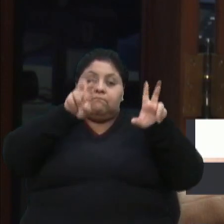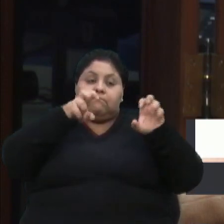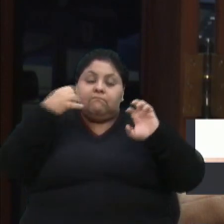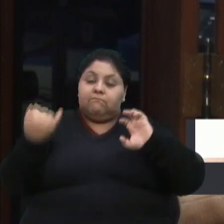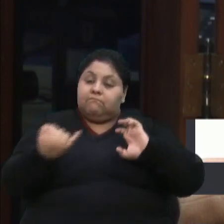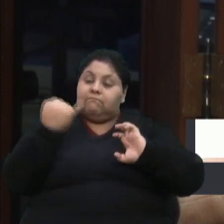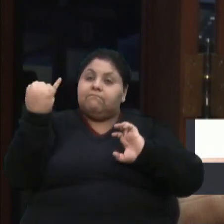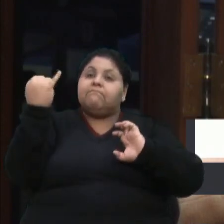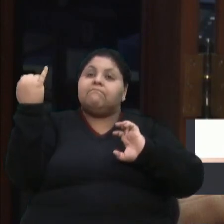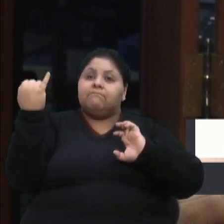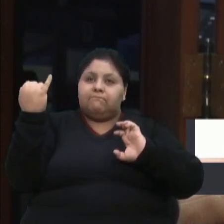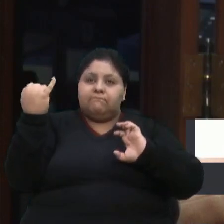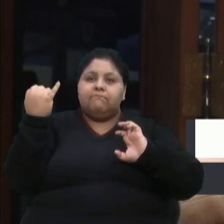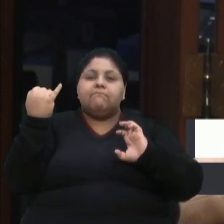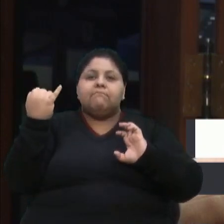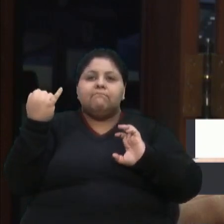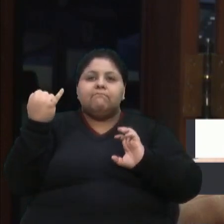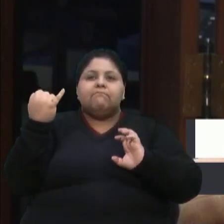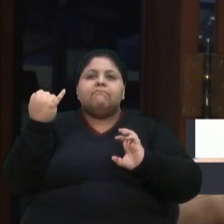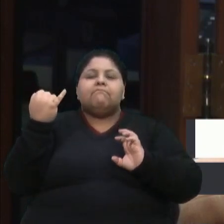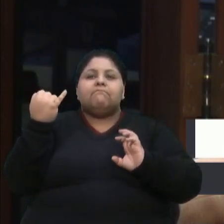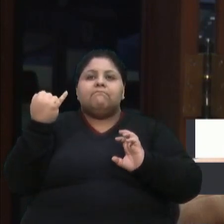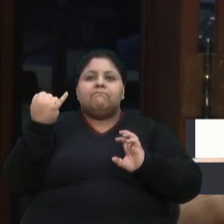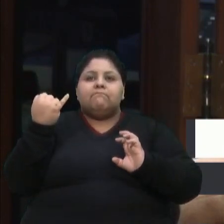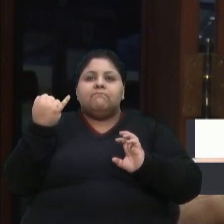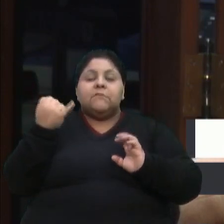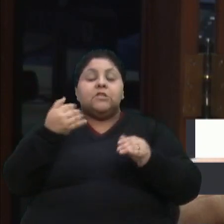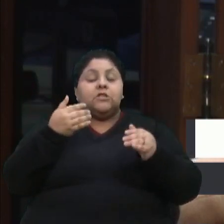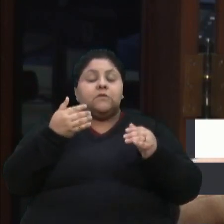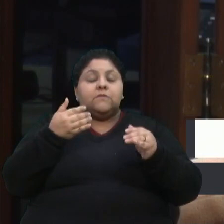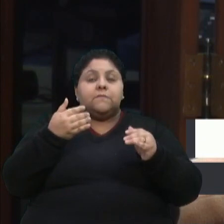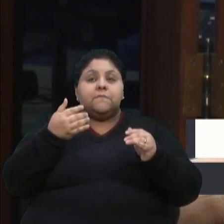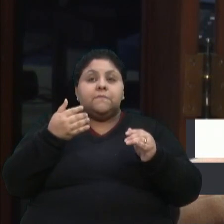que ainda, mesmo